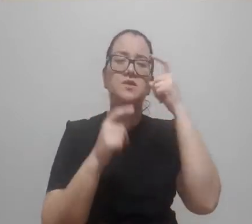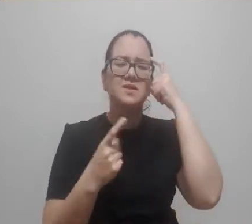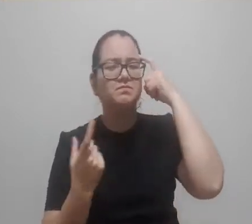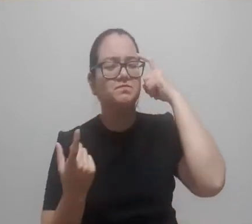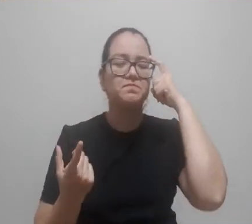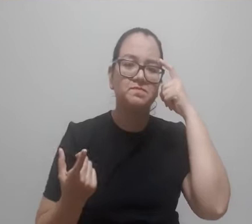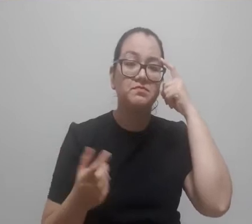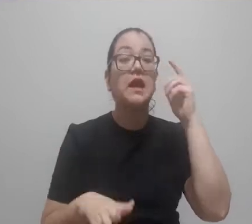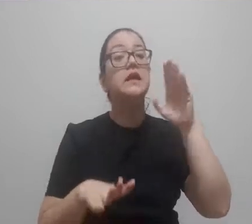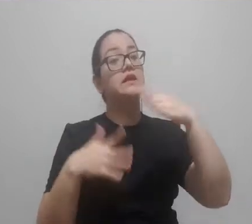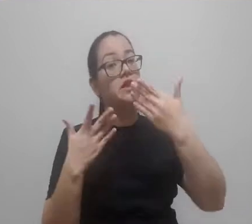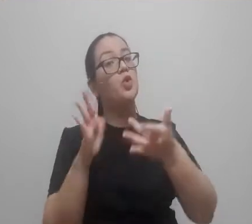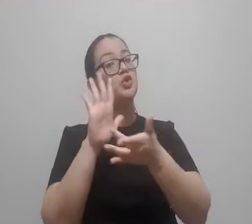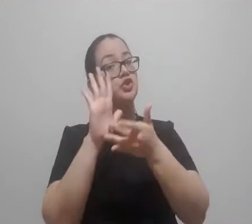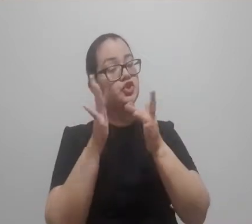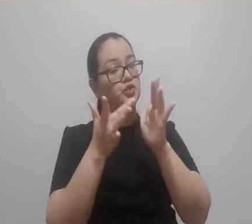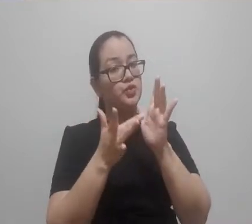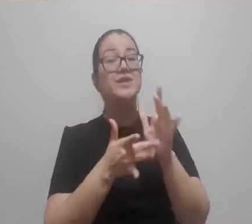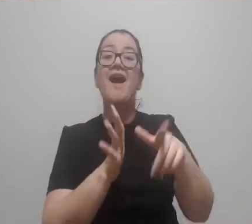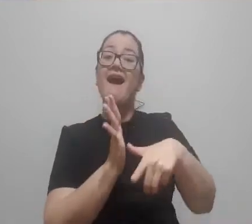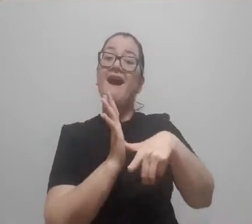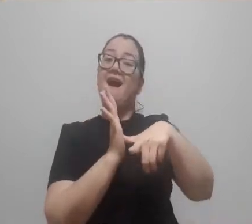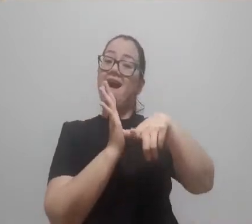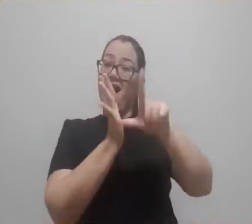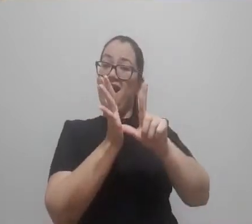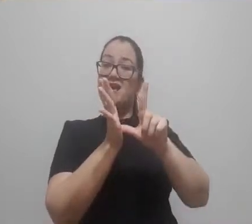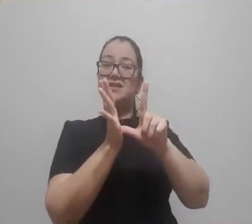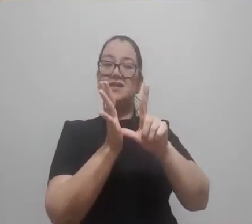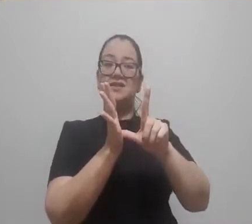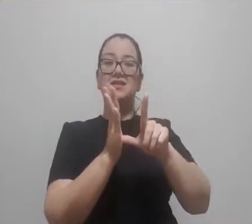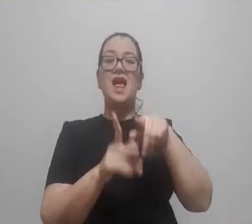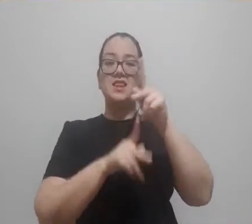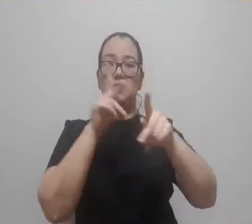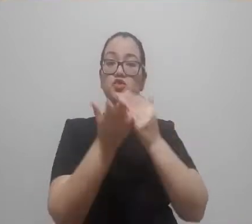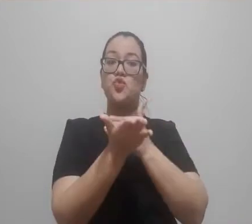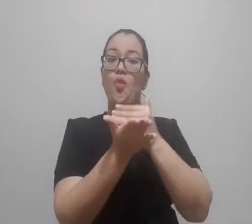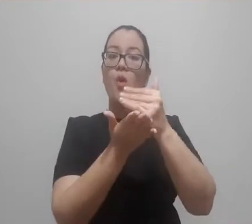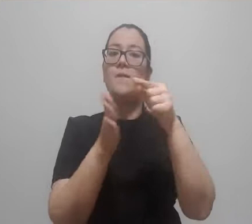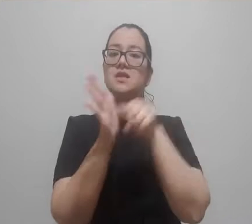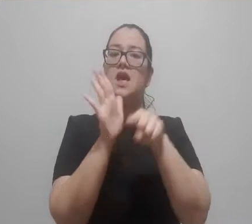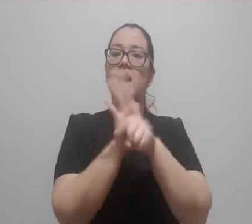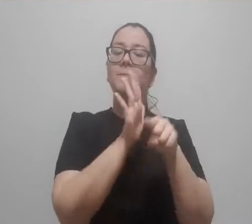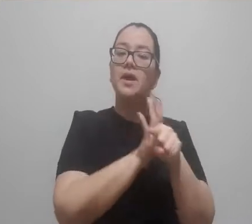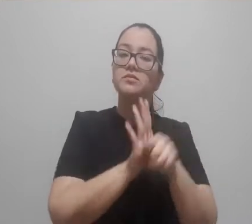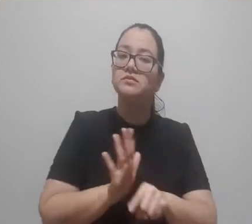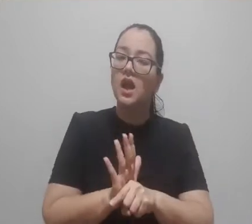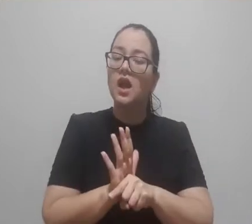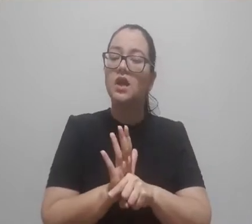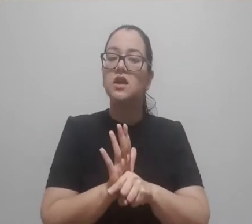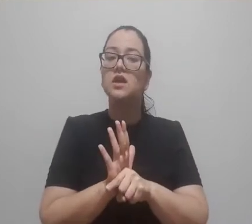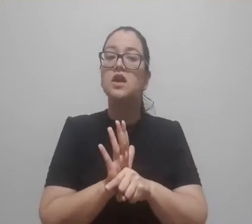que isso ia acontecer, sabendo dessa possibilidade, né? O que ele fez? Ele